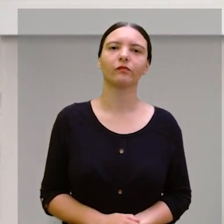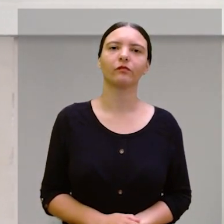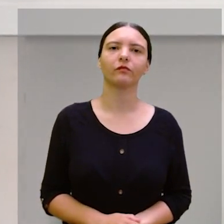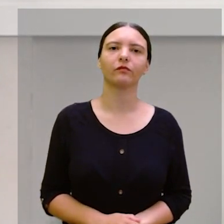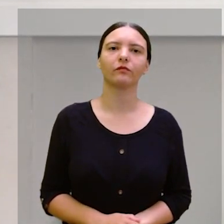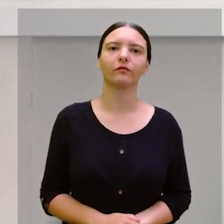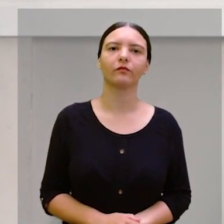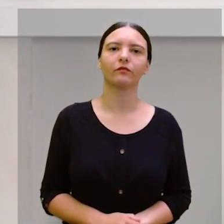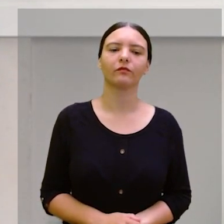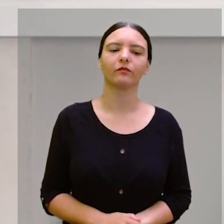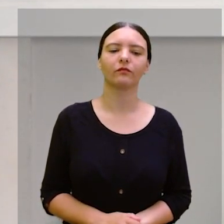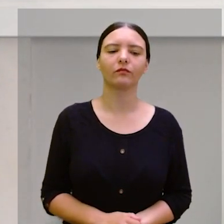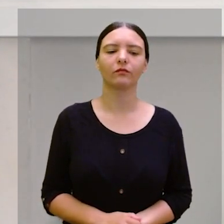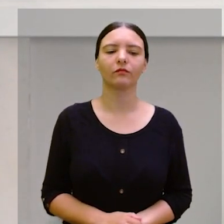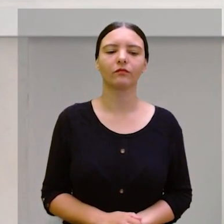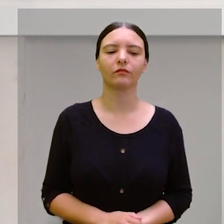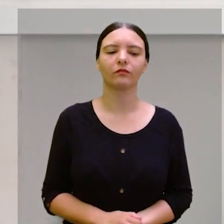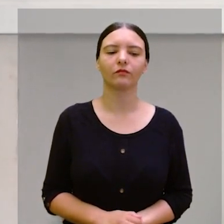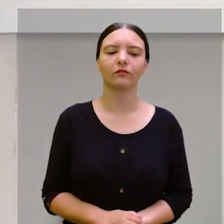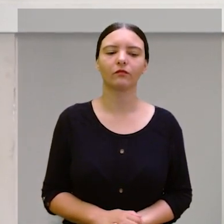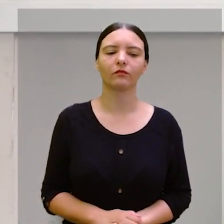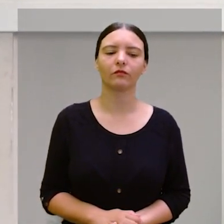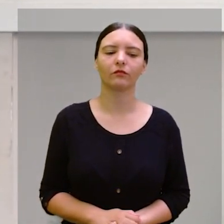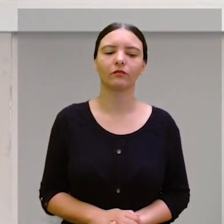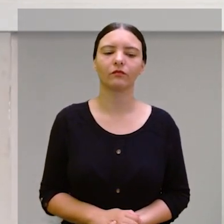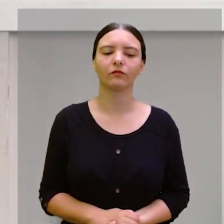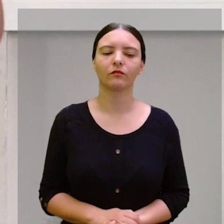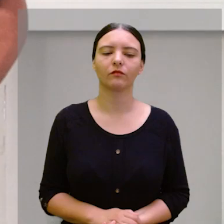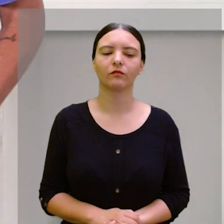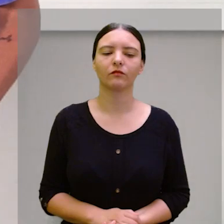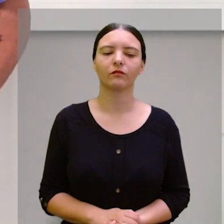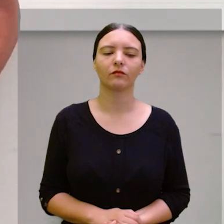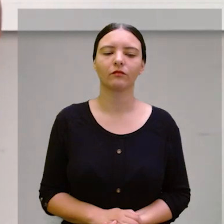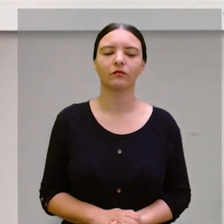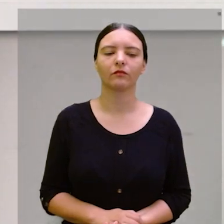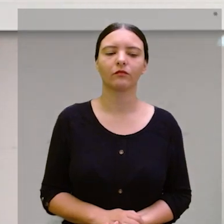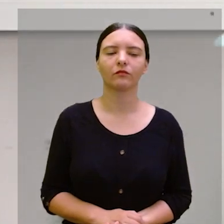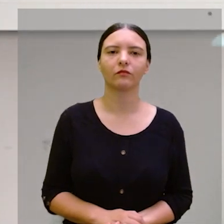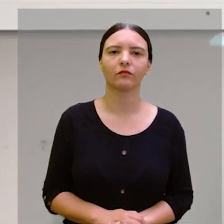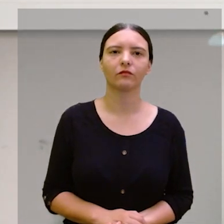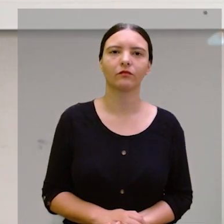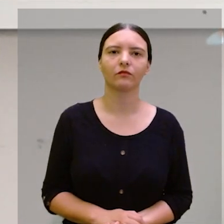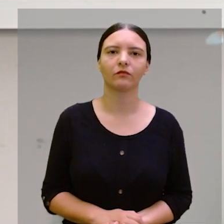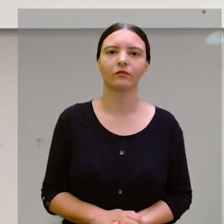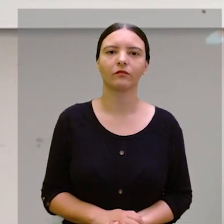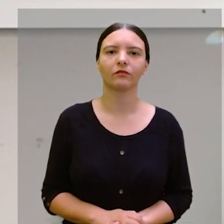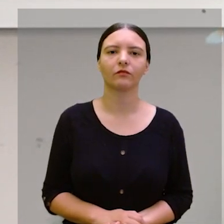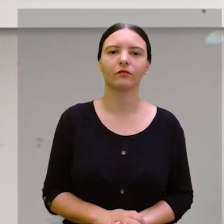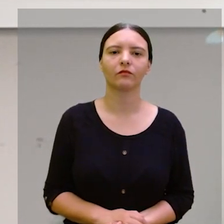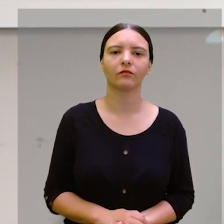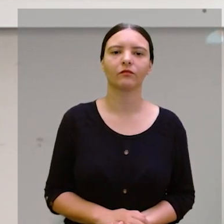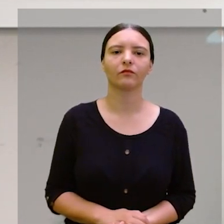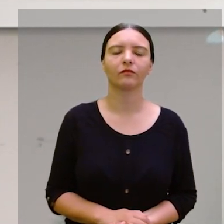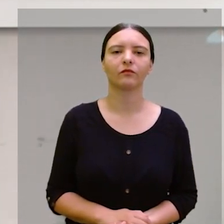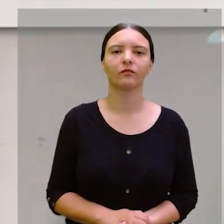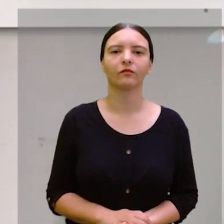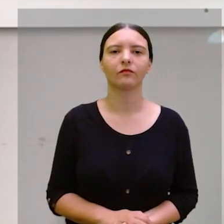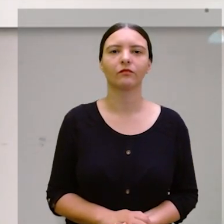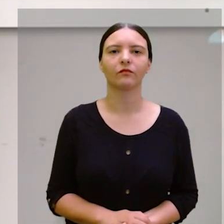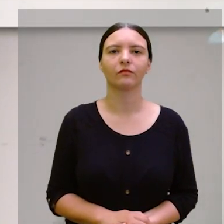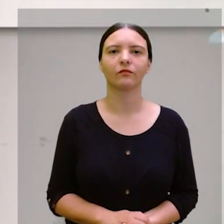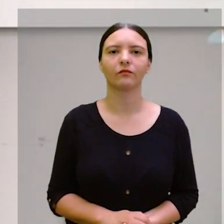Sentado lá atrás, que ele falou que vai ser stand-up. Ah, é? Mas eu falei com ele, se você ser stand-up, você tem que estudar.